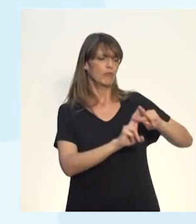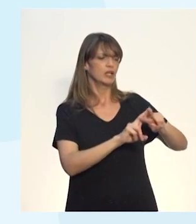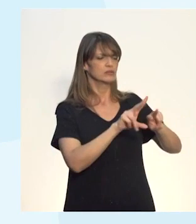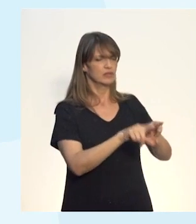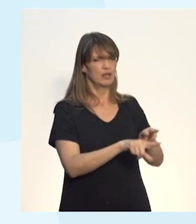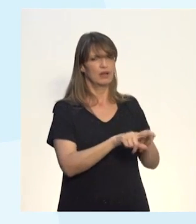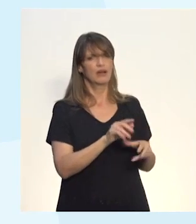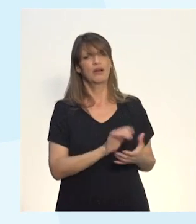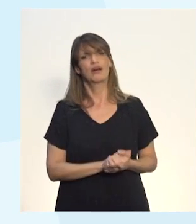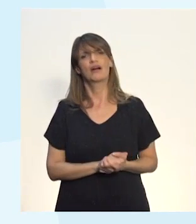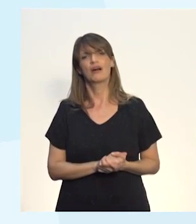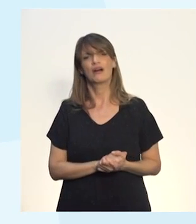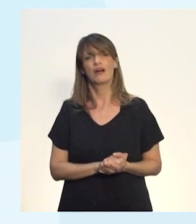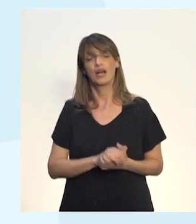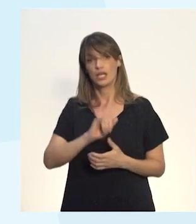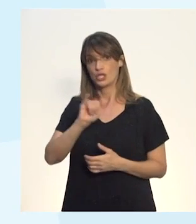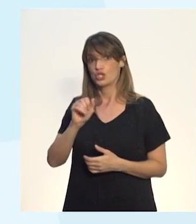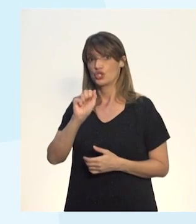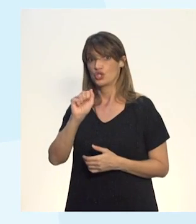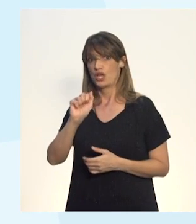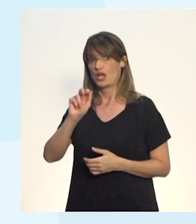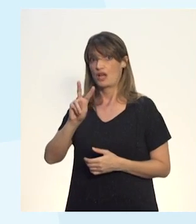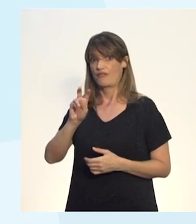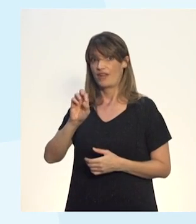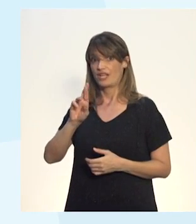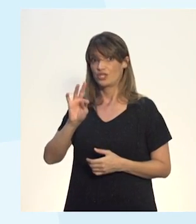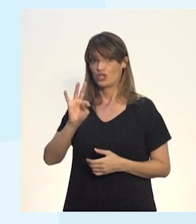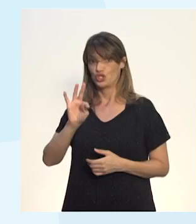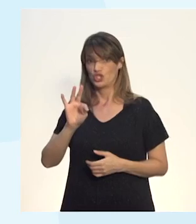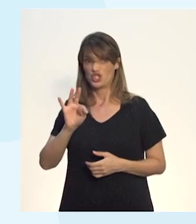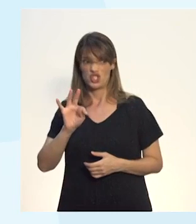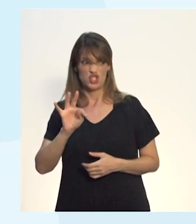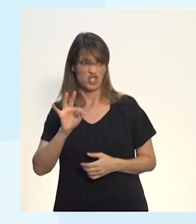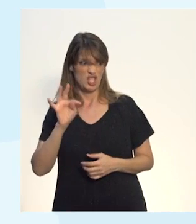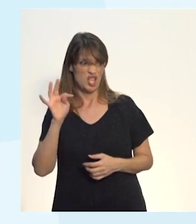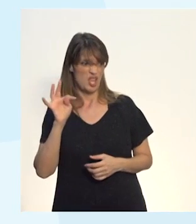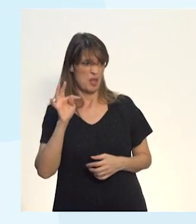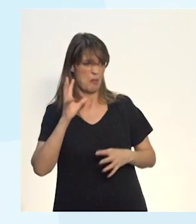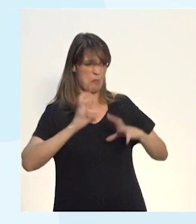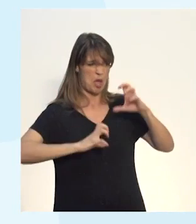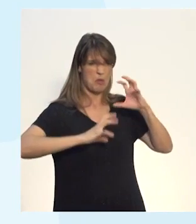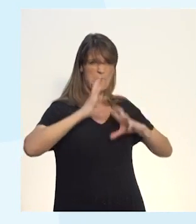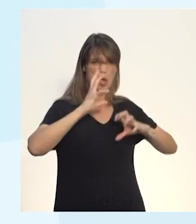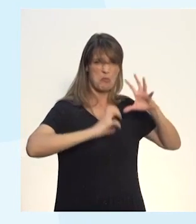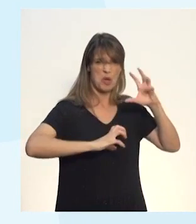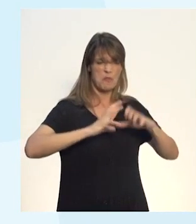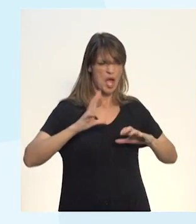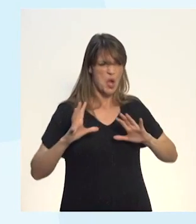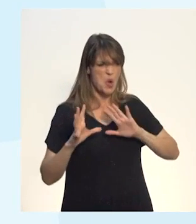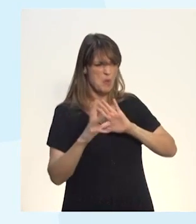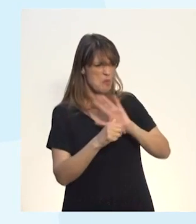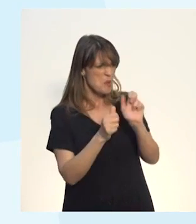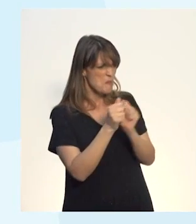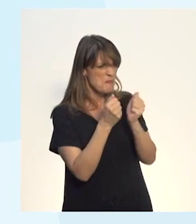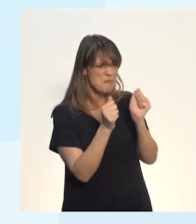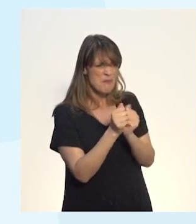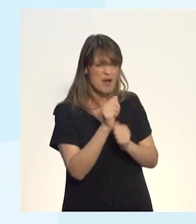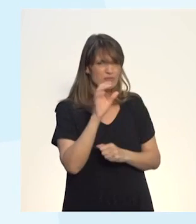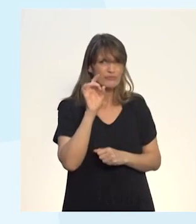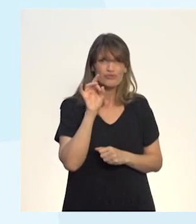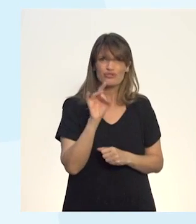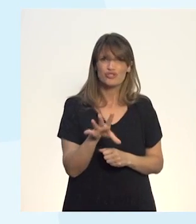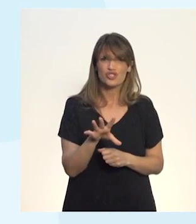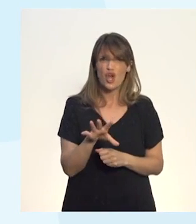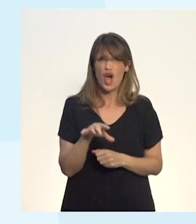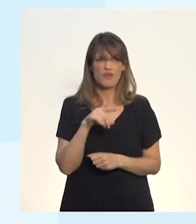é extremamente truculento com ele, a despeito de que ele só roubou um pedaço de pão, Javert o trata como fosse assim, o